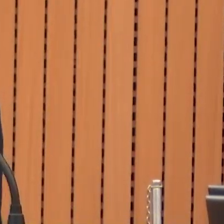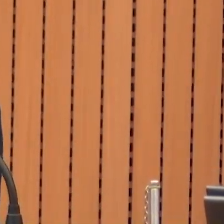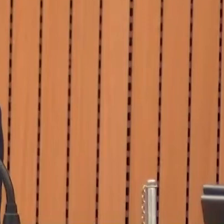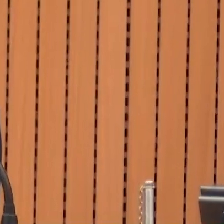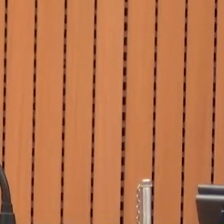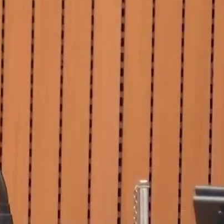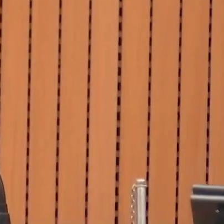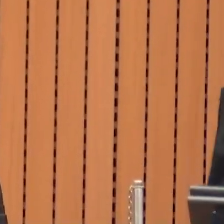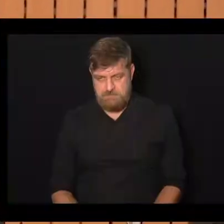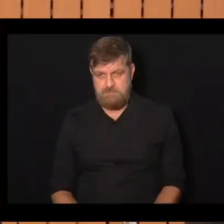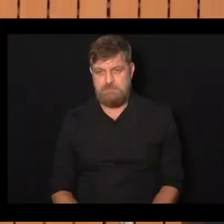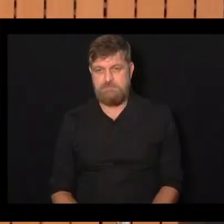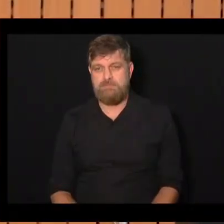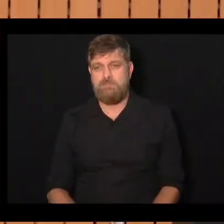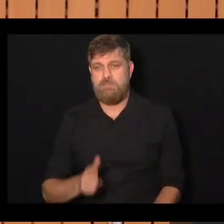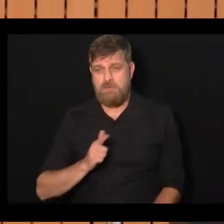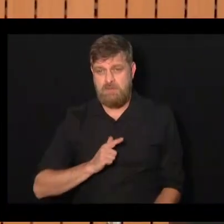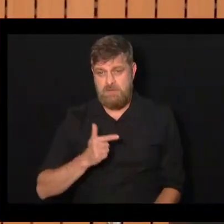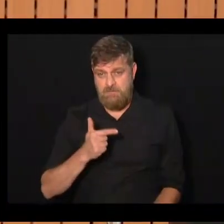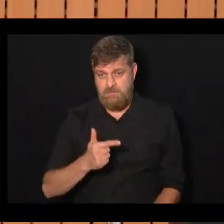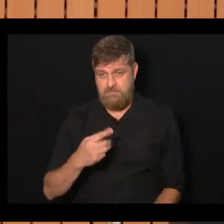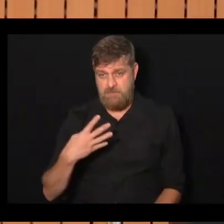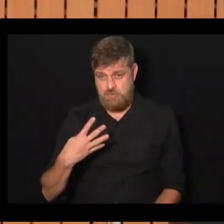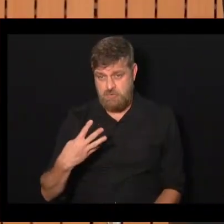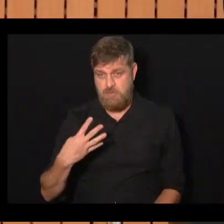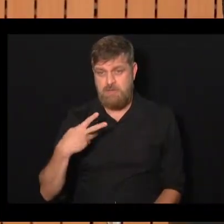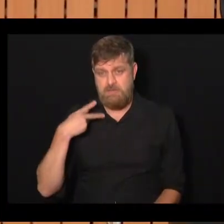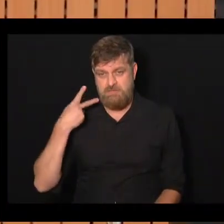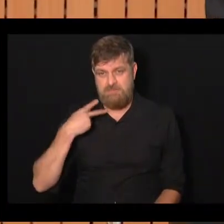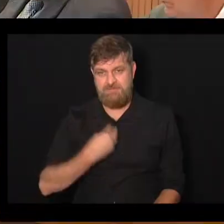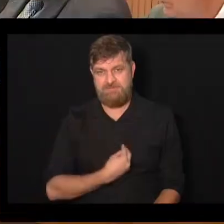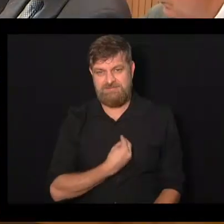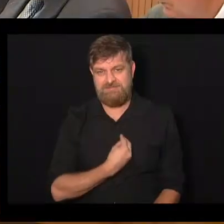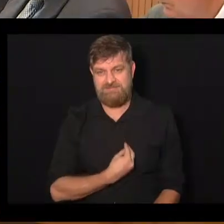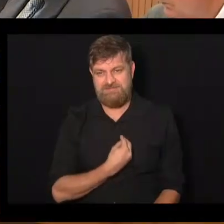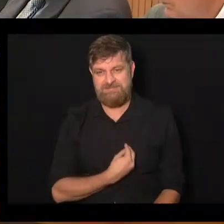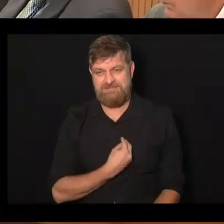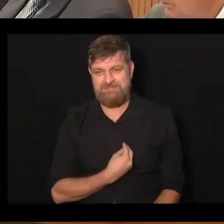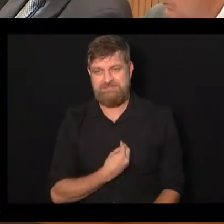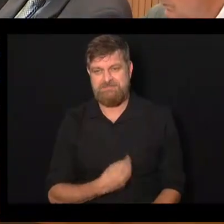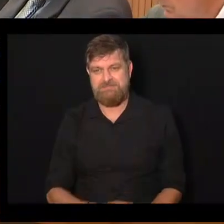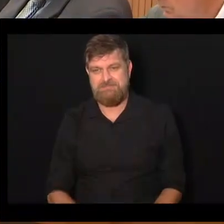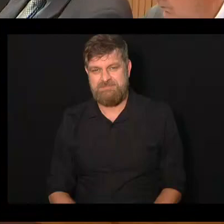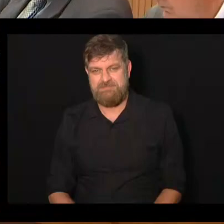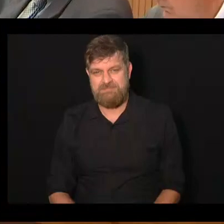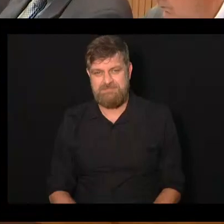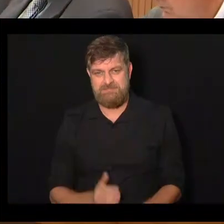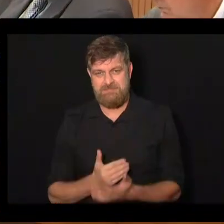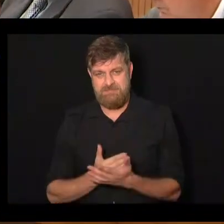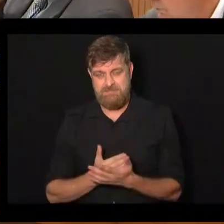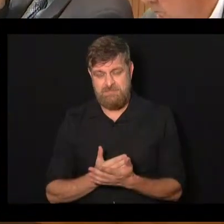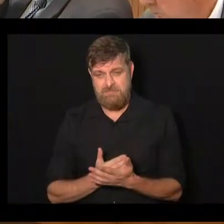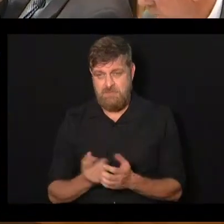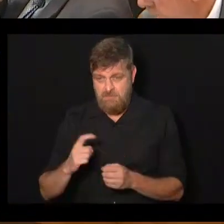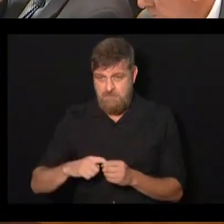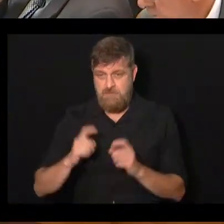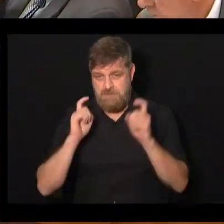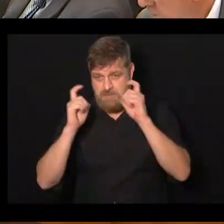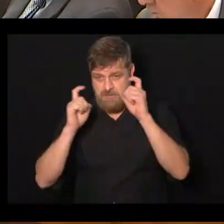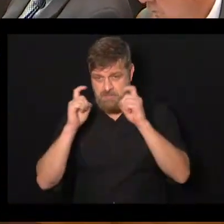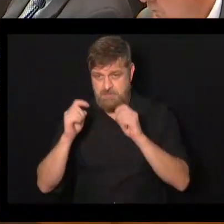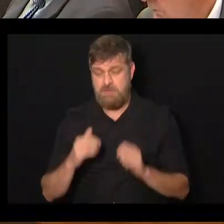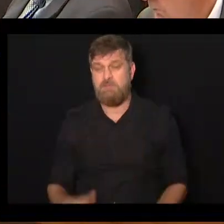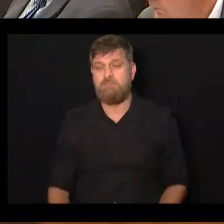vereadores registraram presença e, portanto, estão presentes. Com 24 vereadores presentes, acordo, declaro aberta a ordem do dia. Ordem do dia.